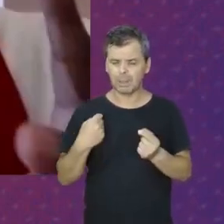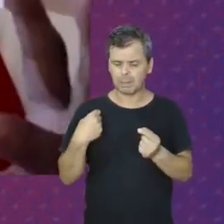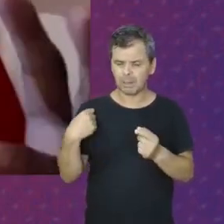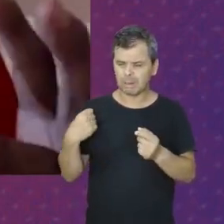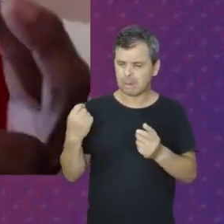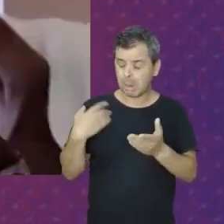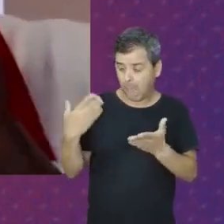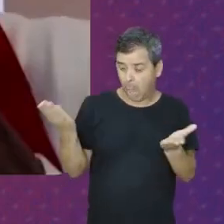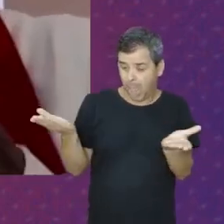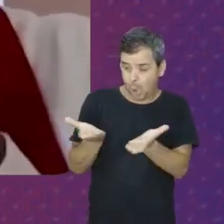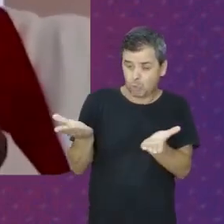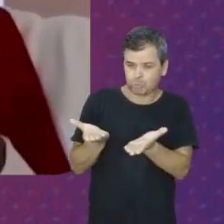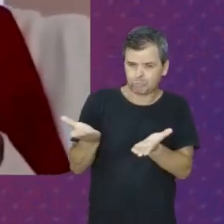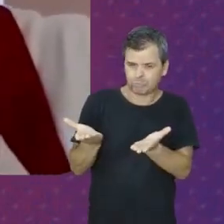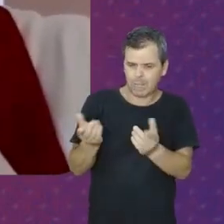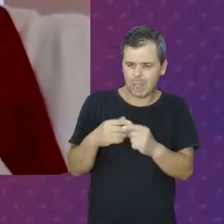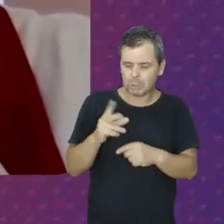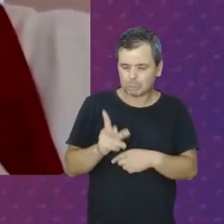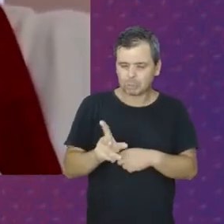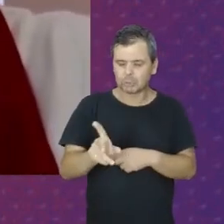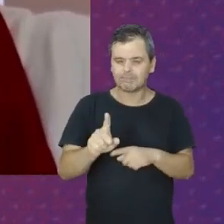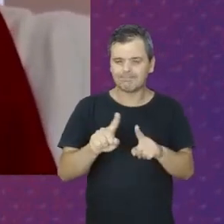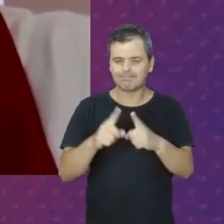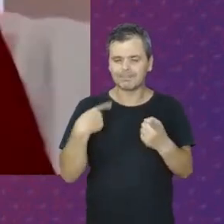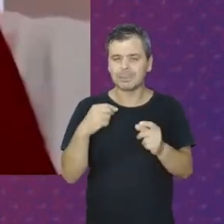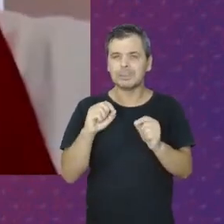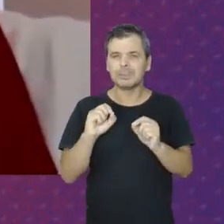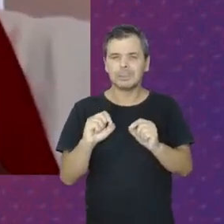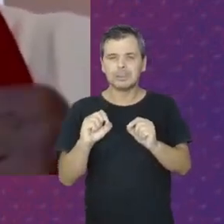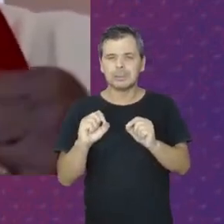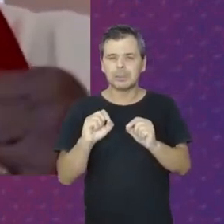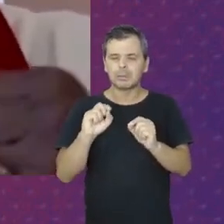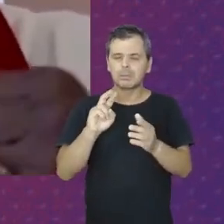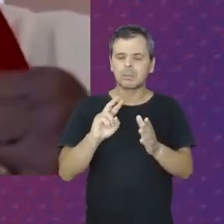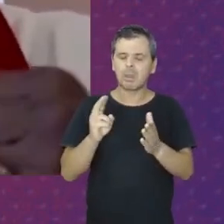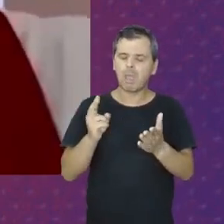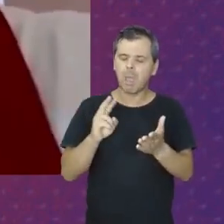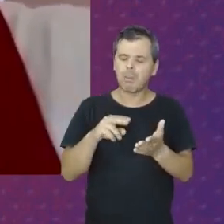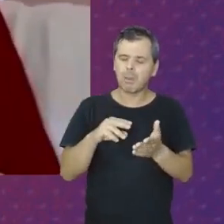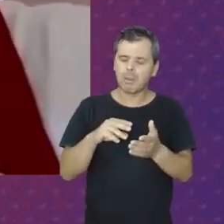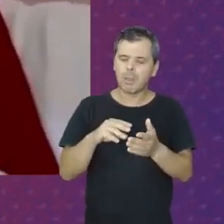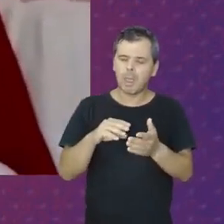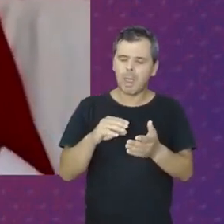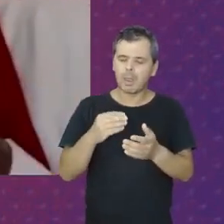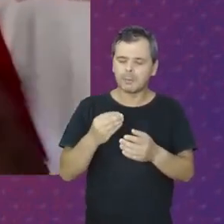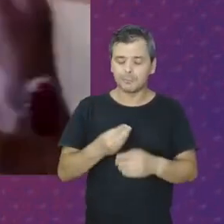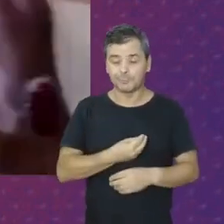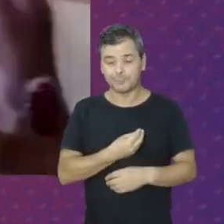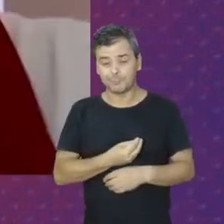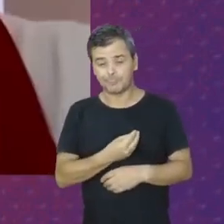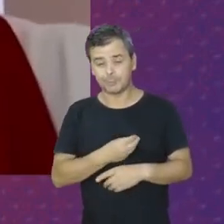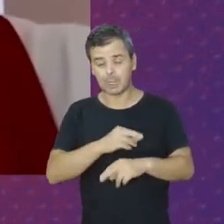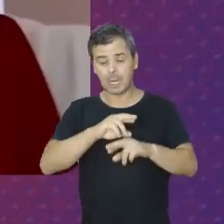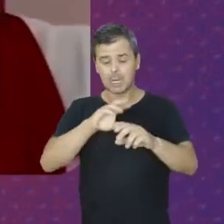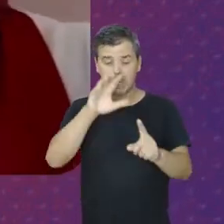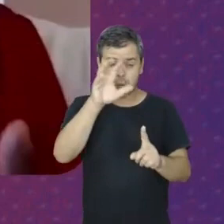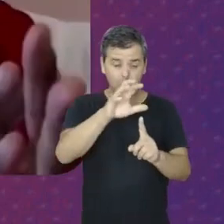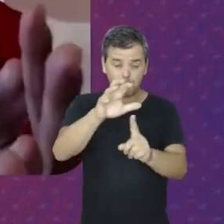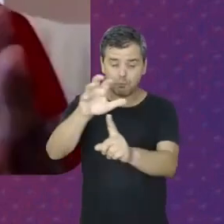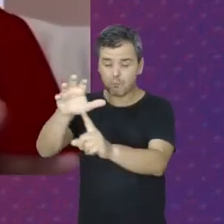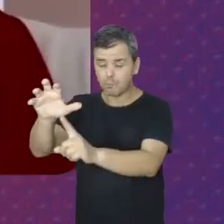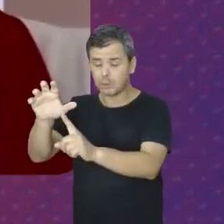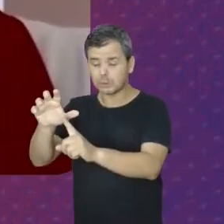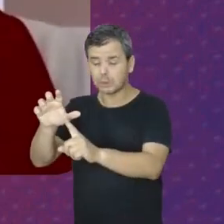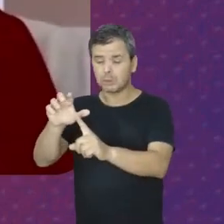contemporâneo do racismo, ele continua a ser uma questão presente que afeta diversas esferas